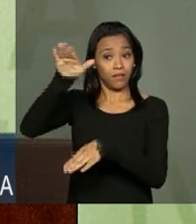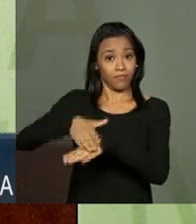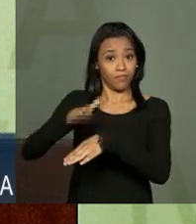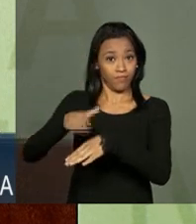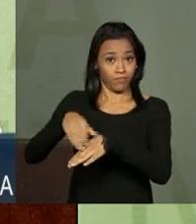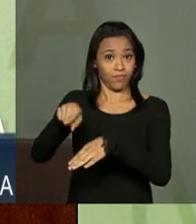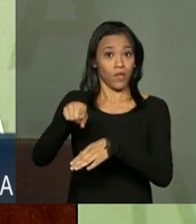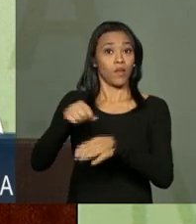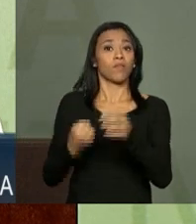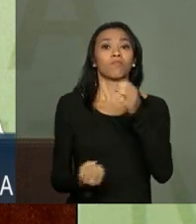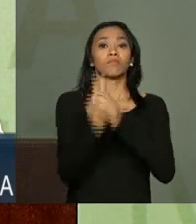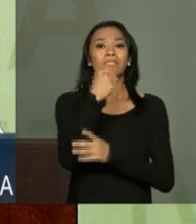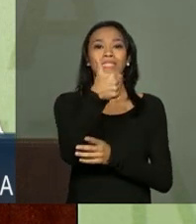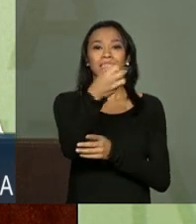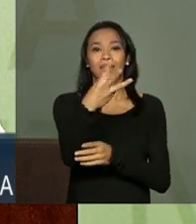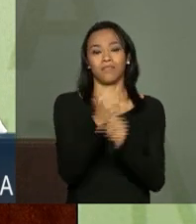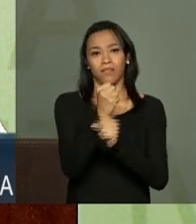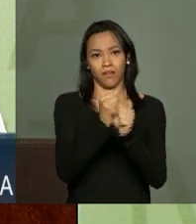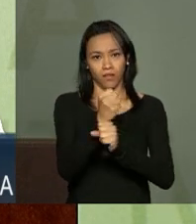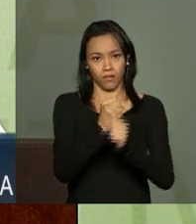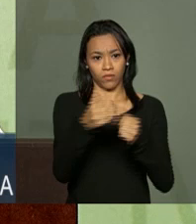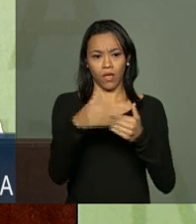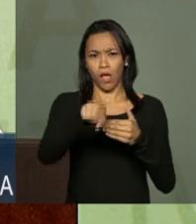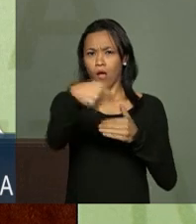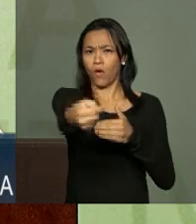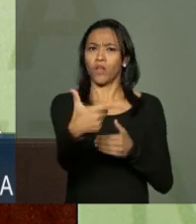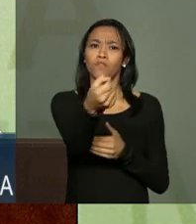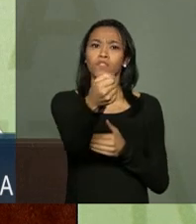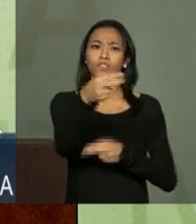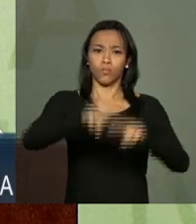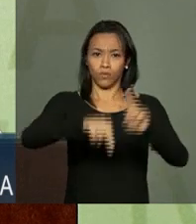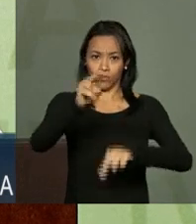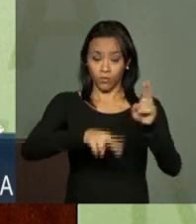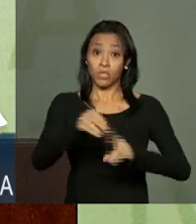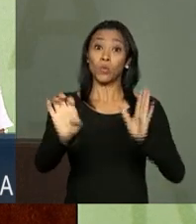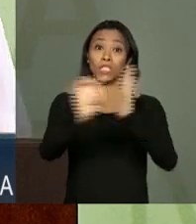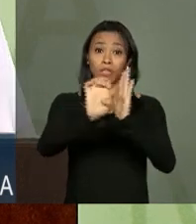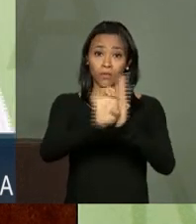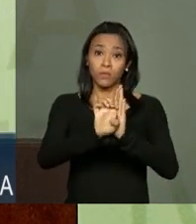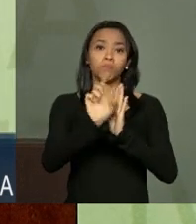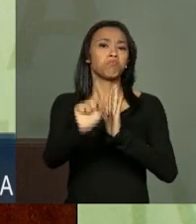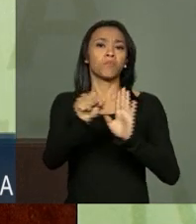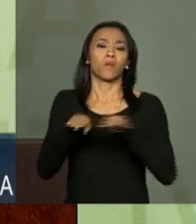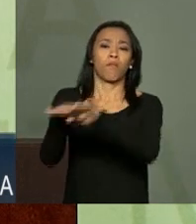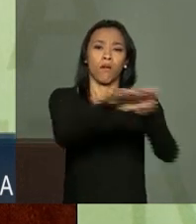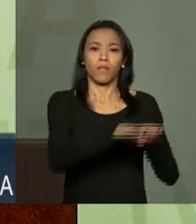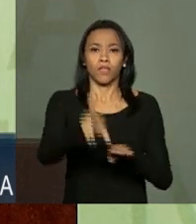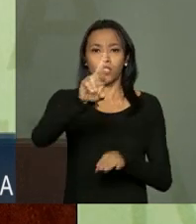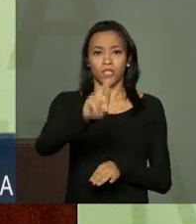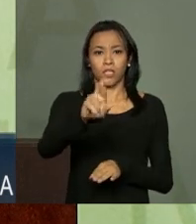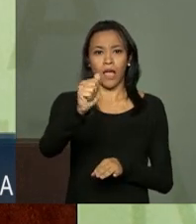13 anos. Em 20 de julho próximo, o Estatuto da Igualdade Racial vai